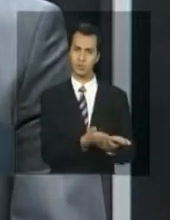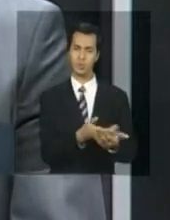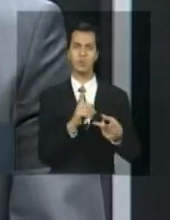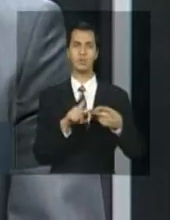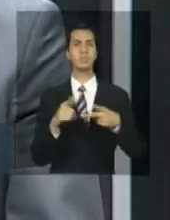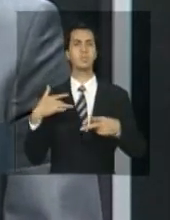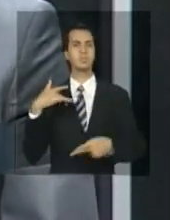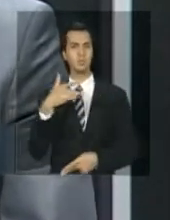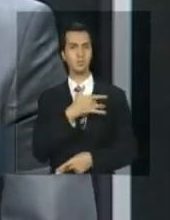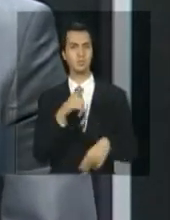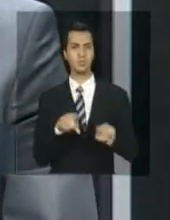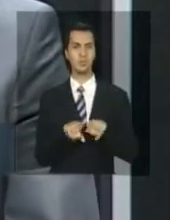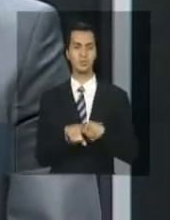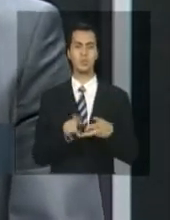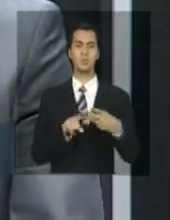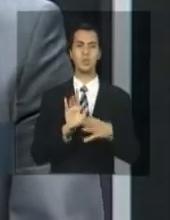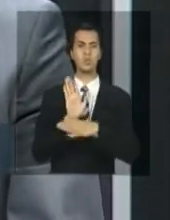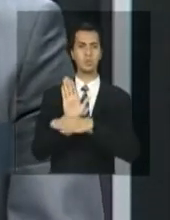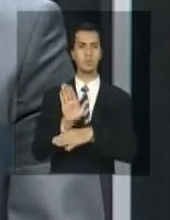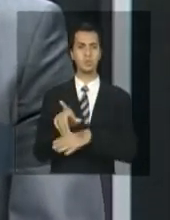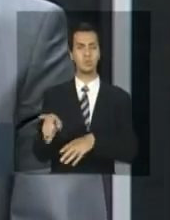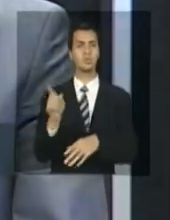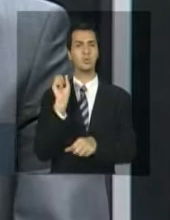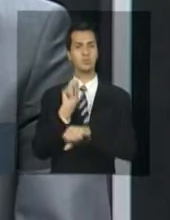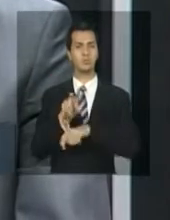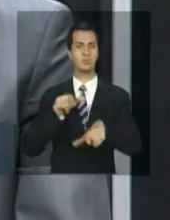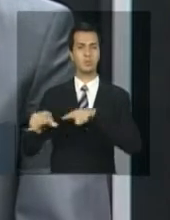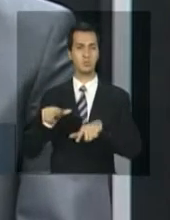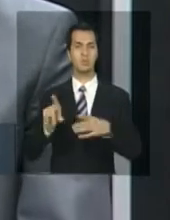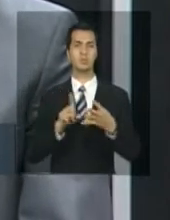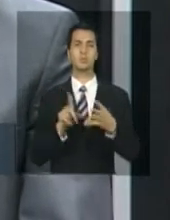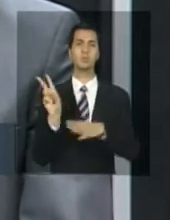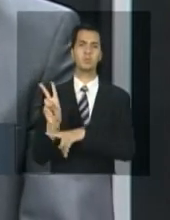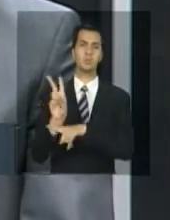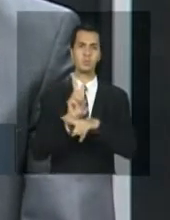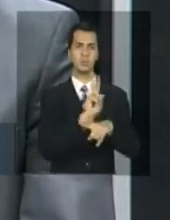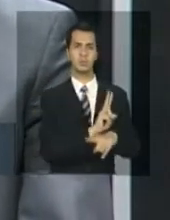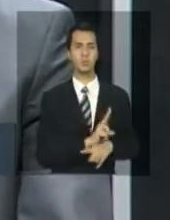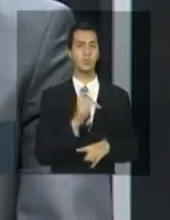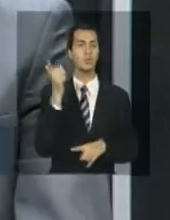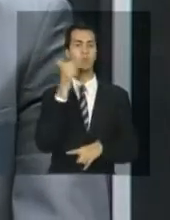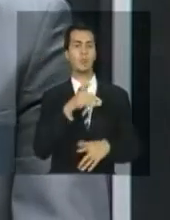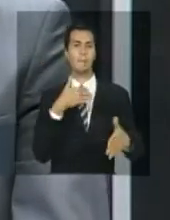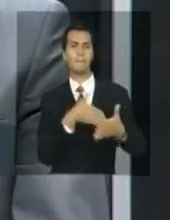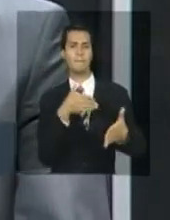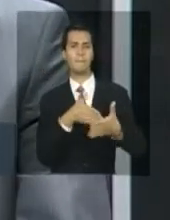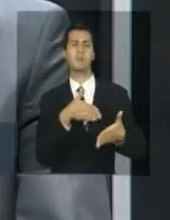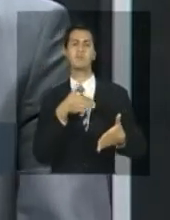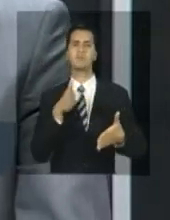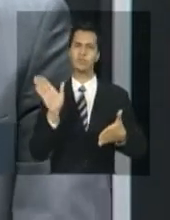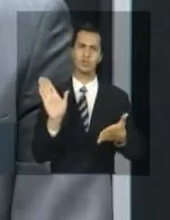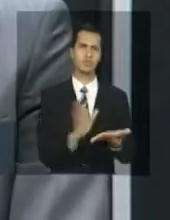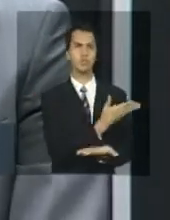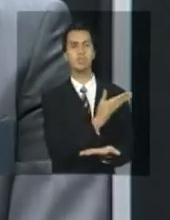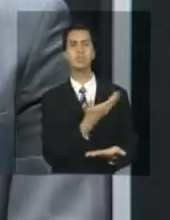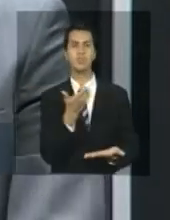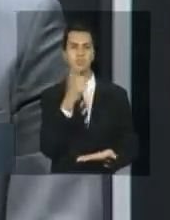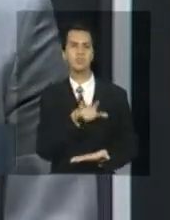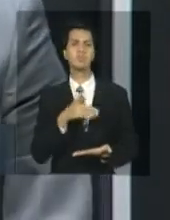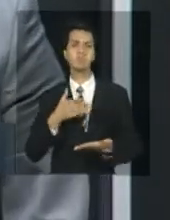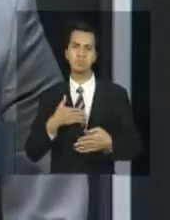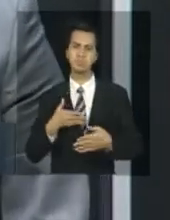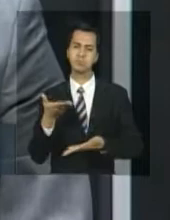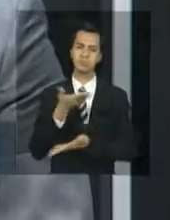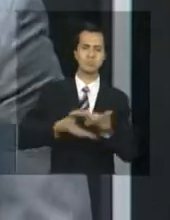no apoio à inserção profissional e na proteção, para reduzir os obstáculos que excluem ou limitam